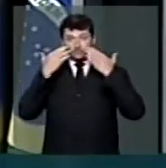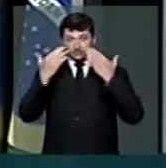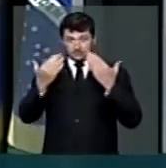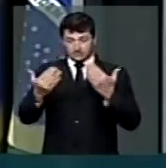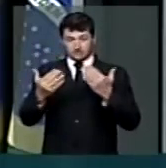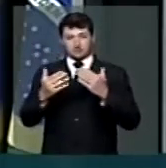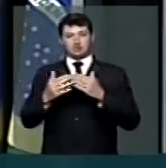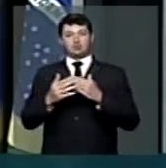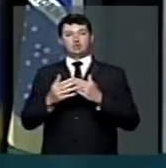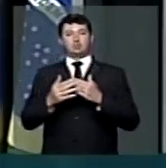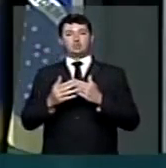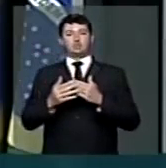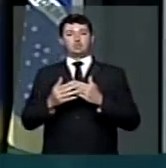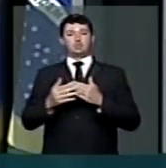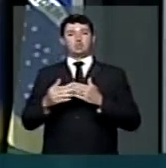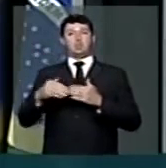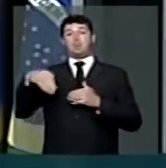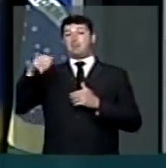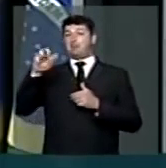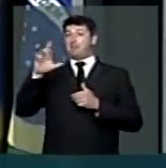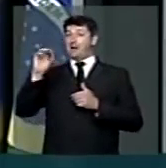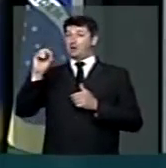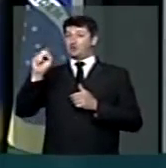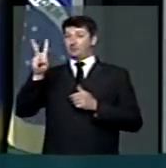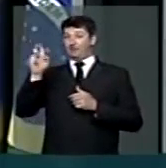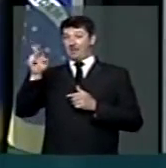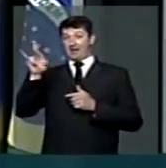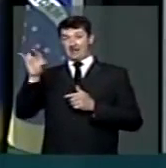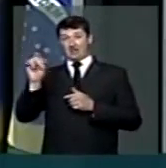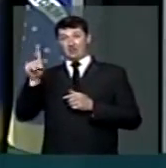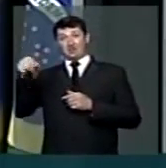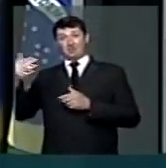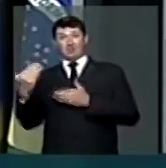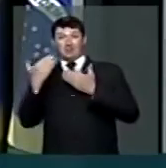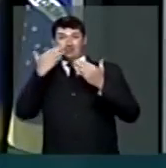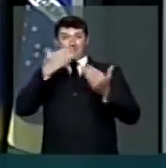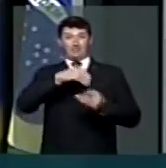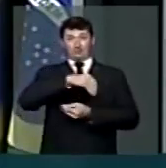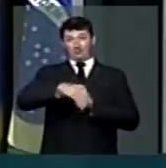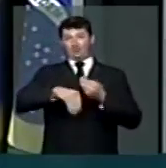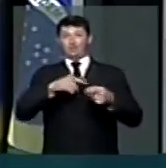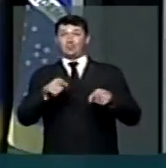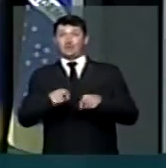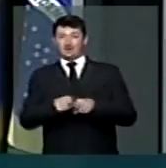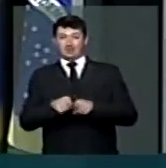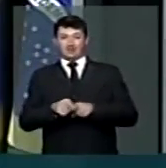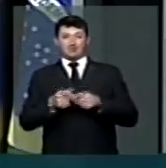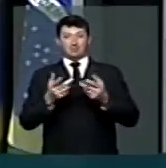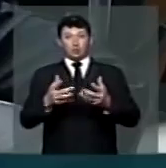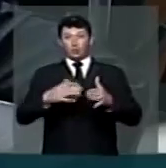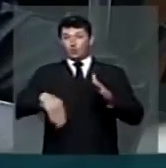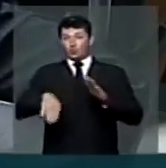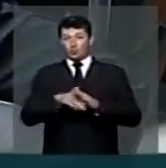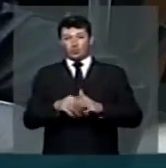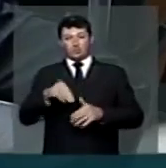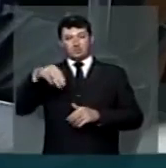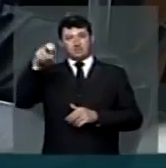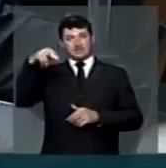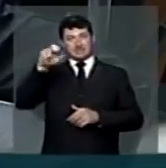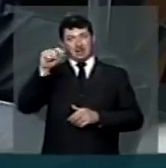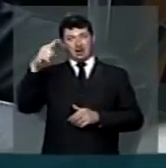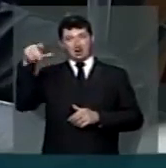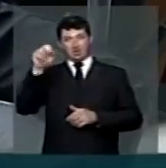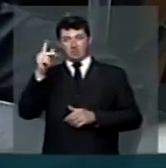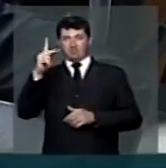tal Valério, né, que depois acabou apresentando ou se envolvendo também aí com todo esse esquema de mensalão do